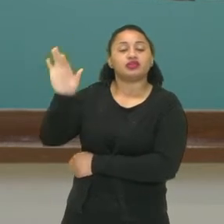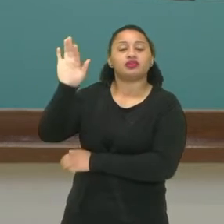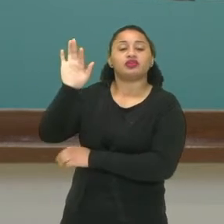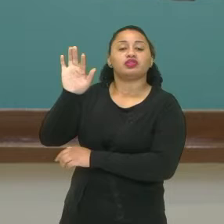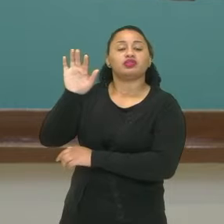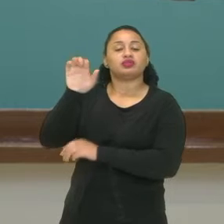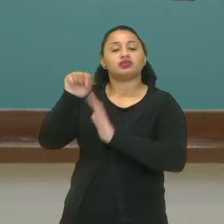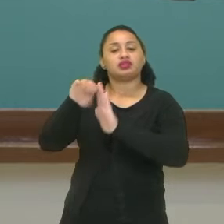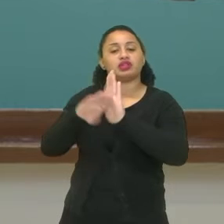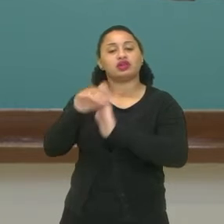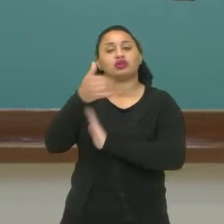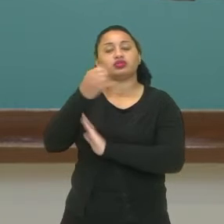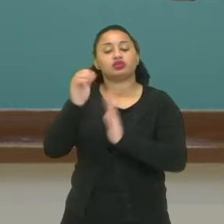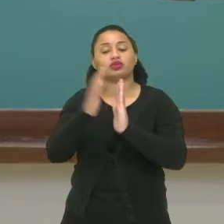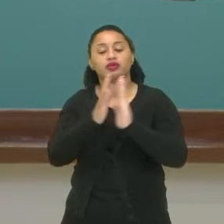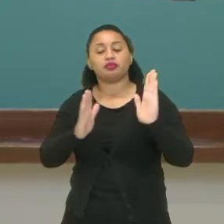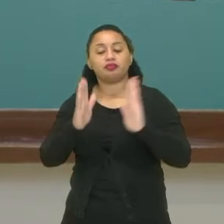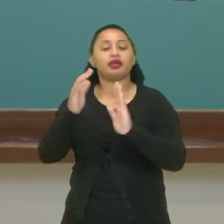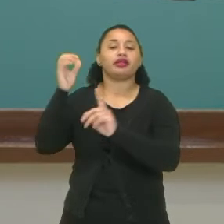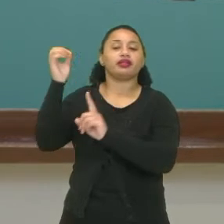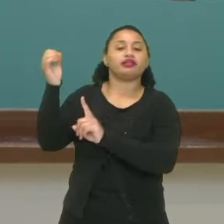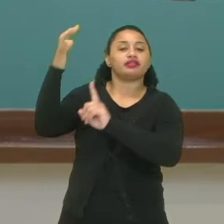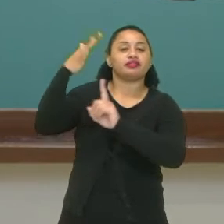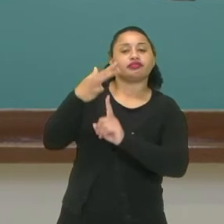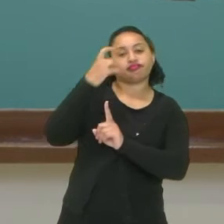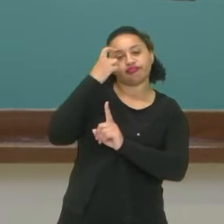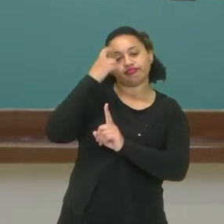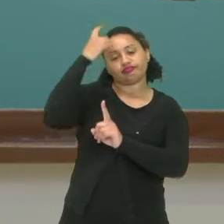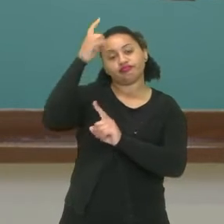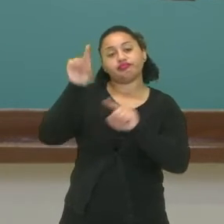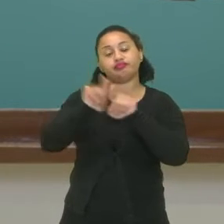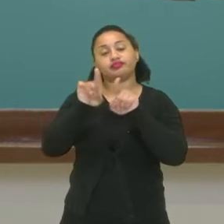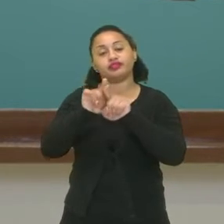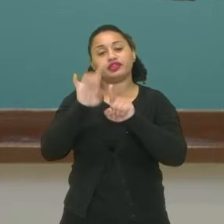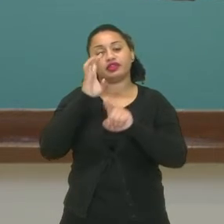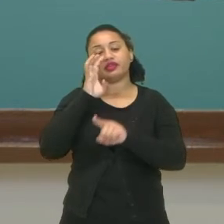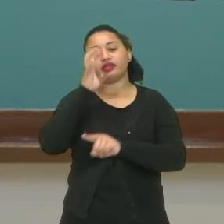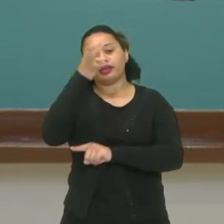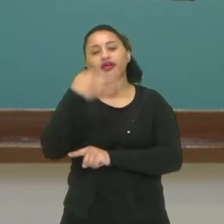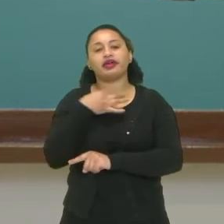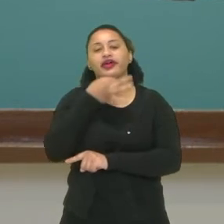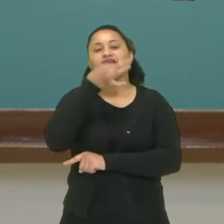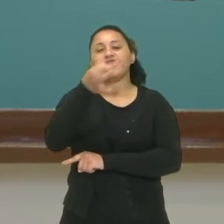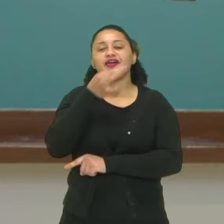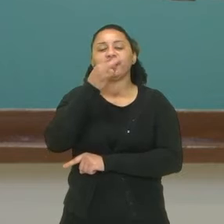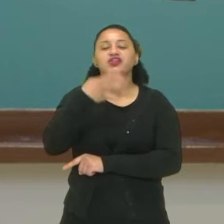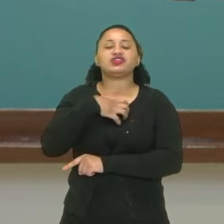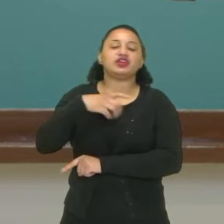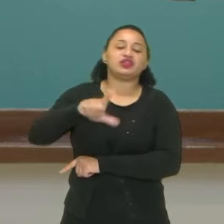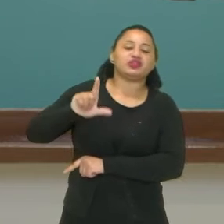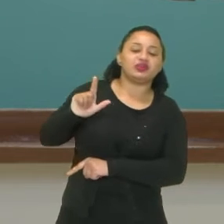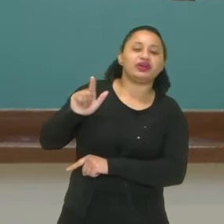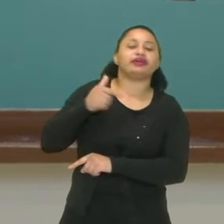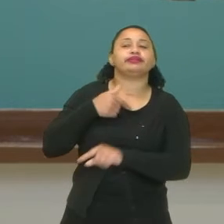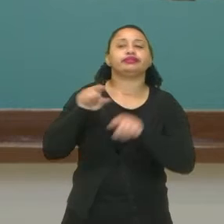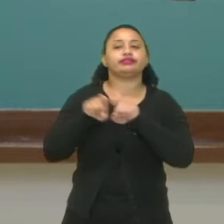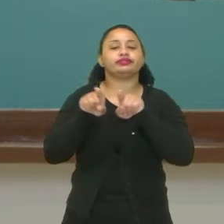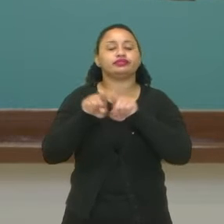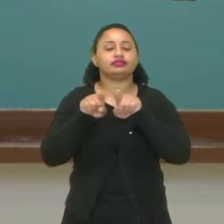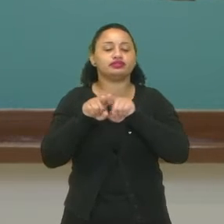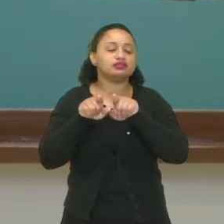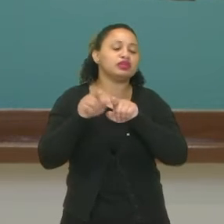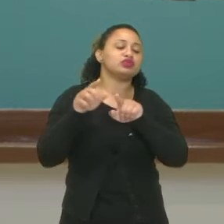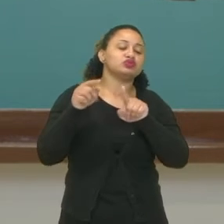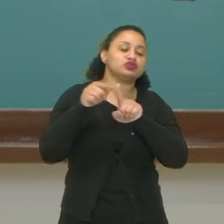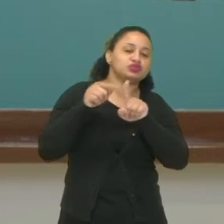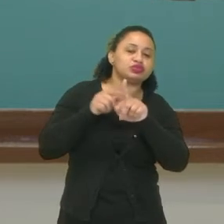ideias iluministas, né, e a crítica que era feita ao antigo regime, a crítica que era feita à política